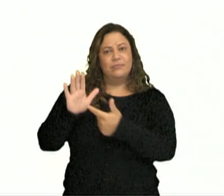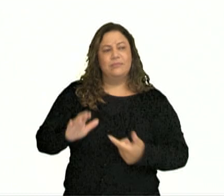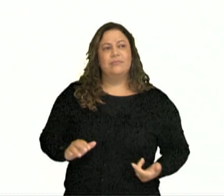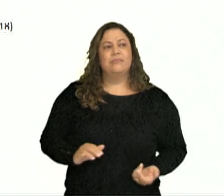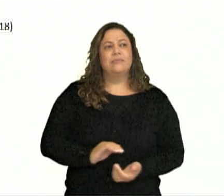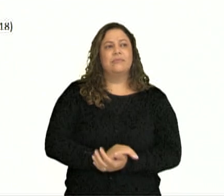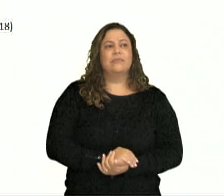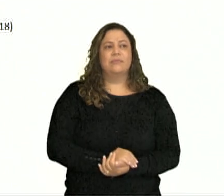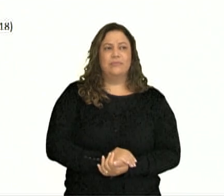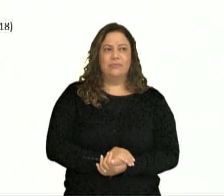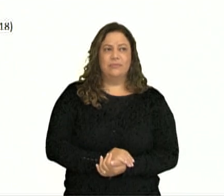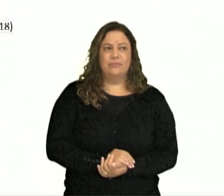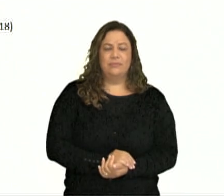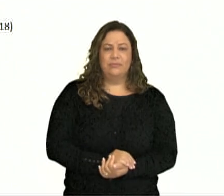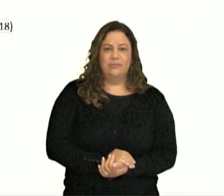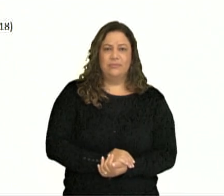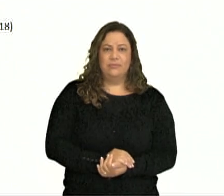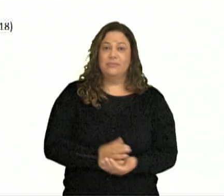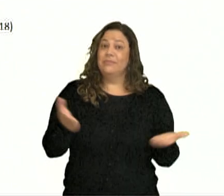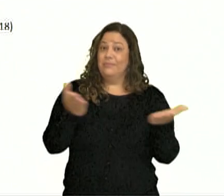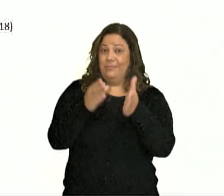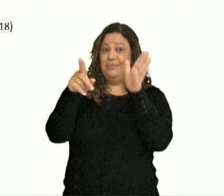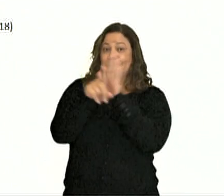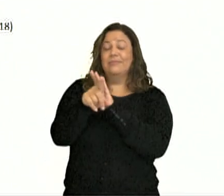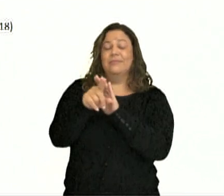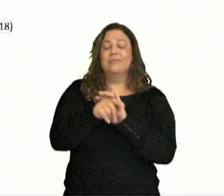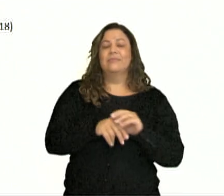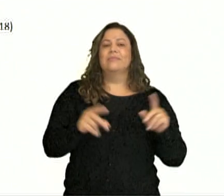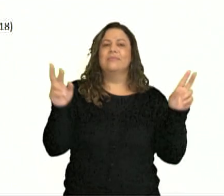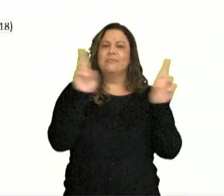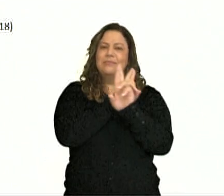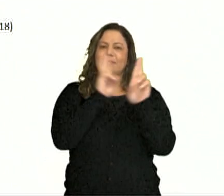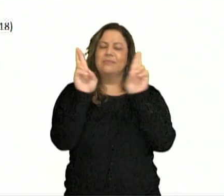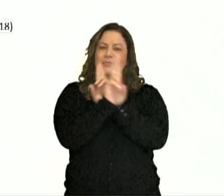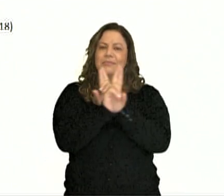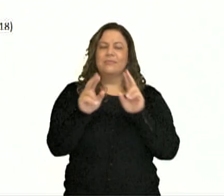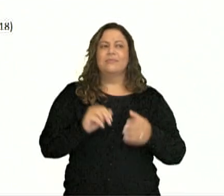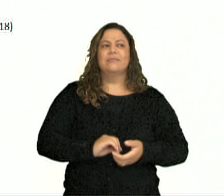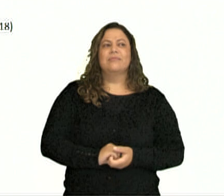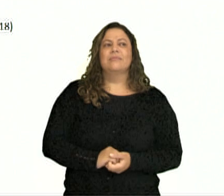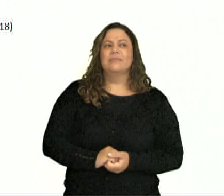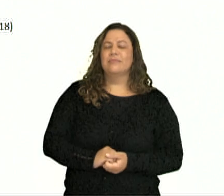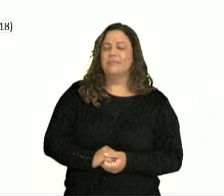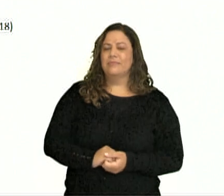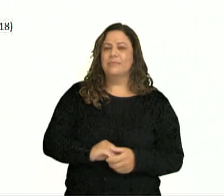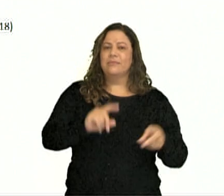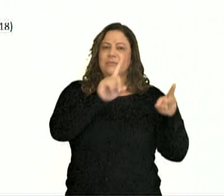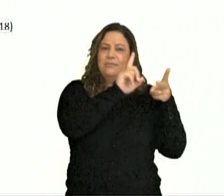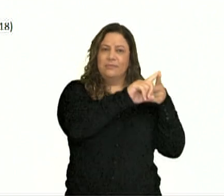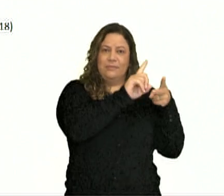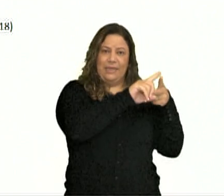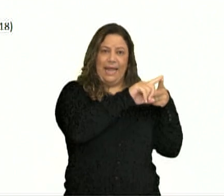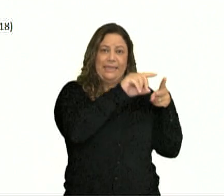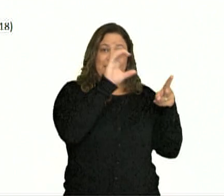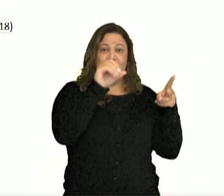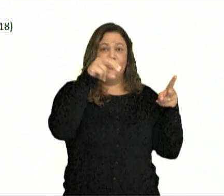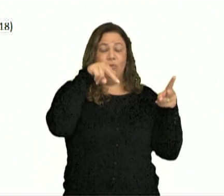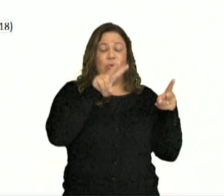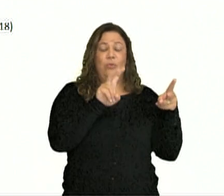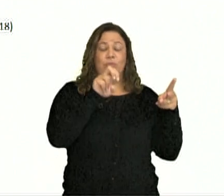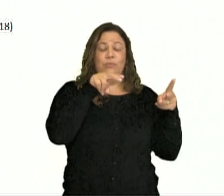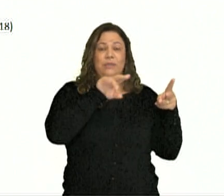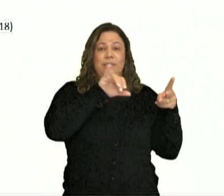Então, agora vocês vão relacionar essas duas colunas. Então, Então aqui, notação musical